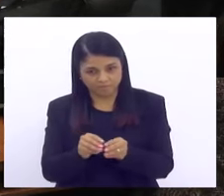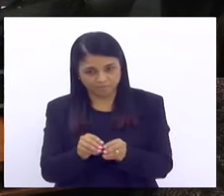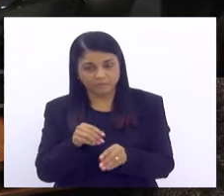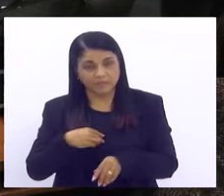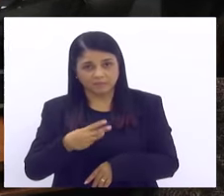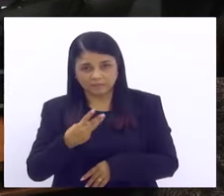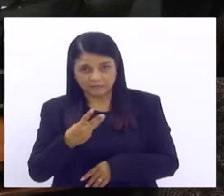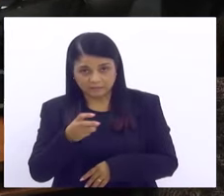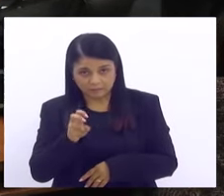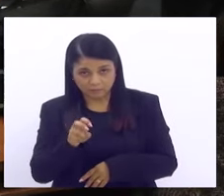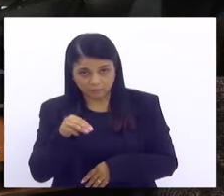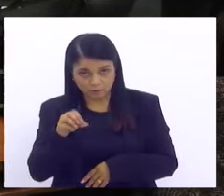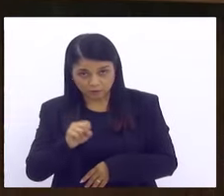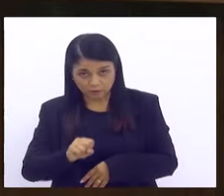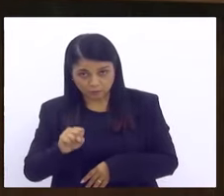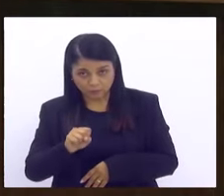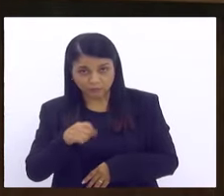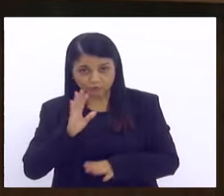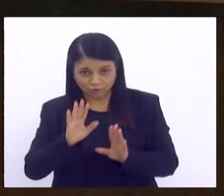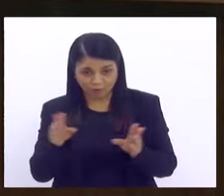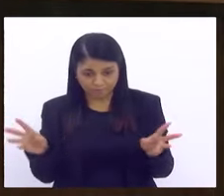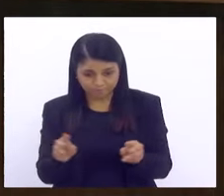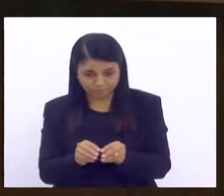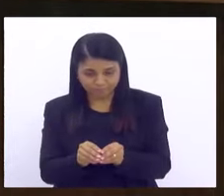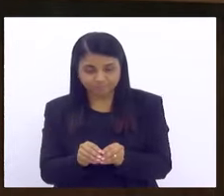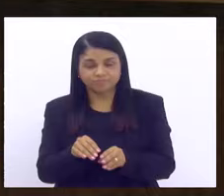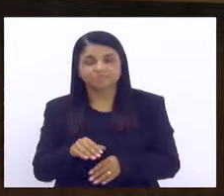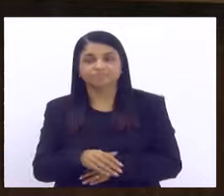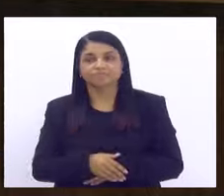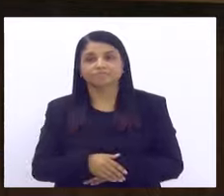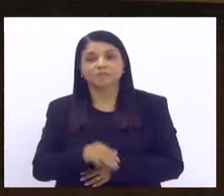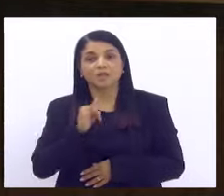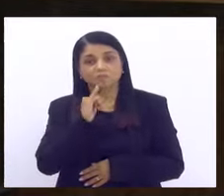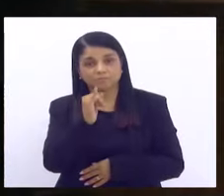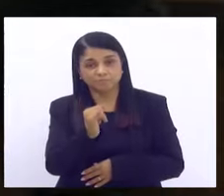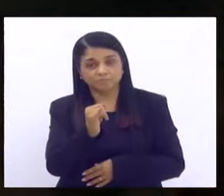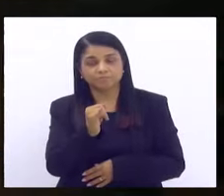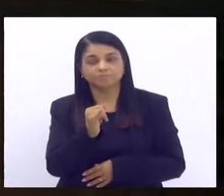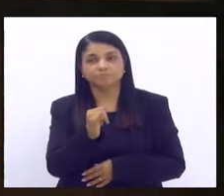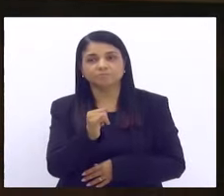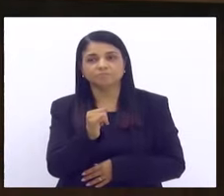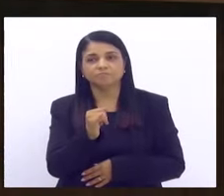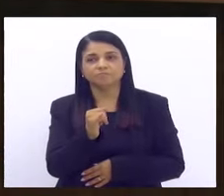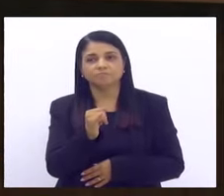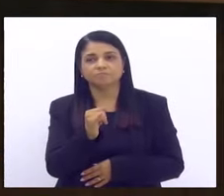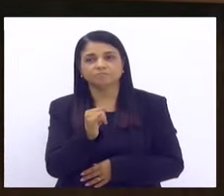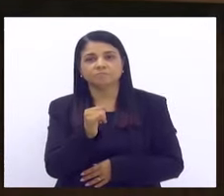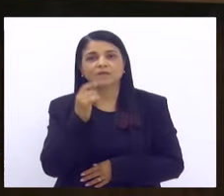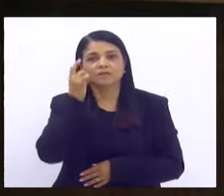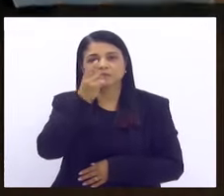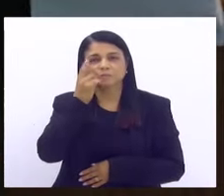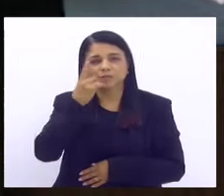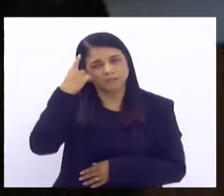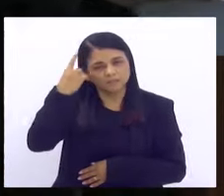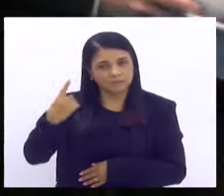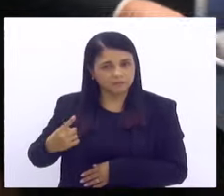meus 35 segundos, só para concluir, dizer que eu também, deputada Dani Monteiro, onde ela